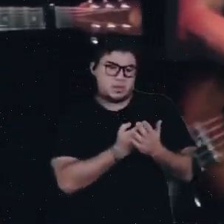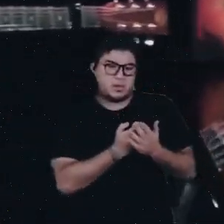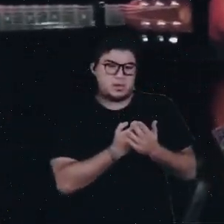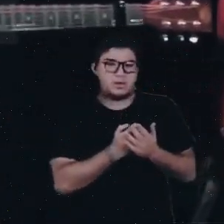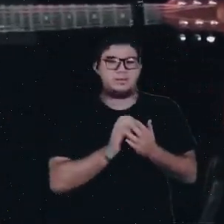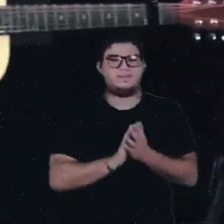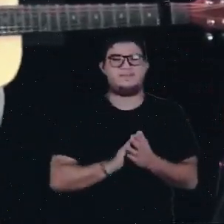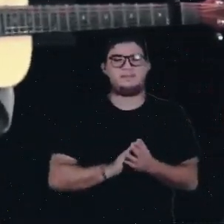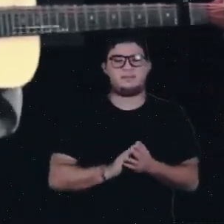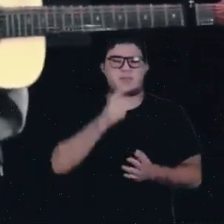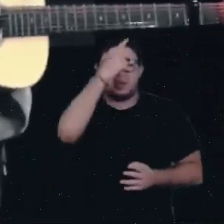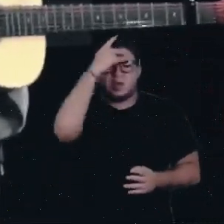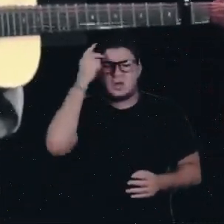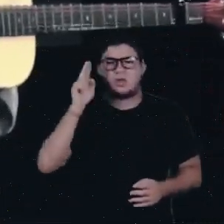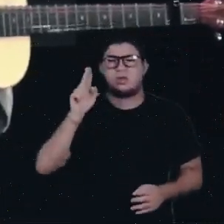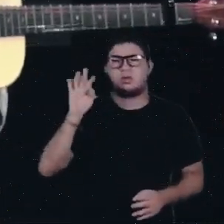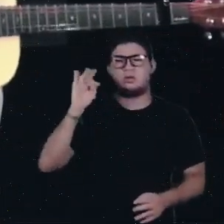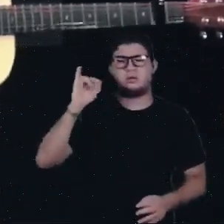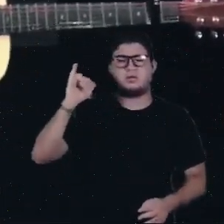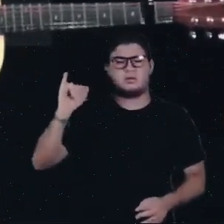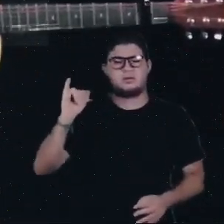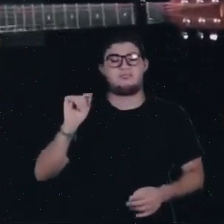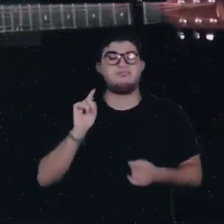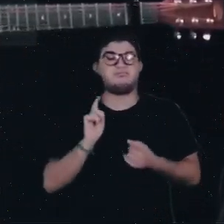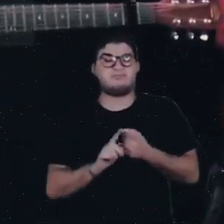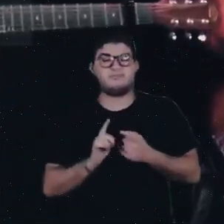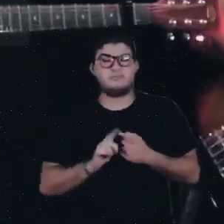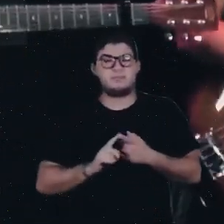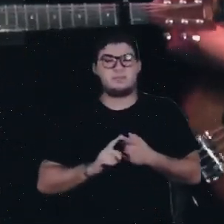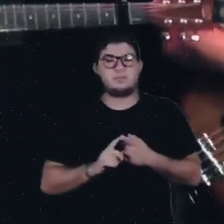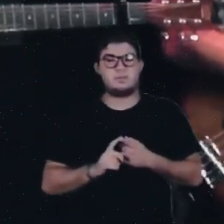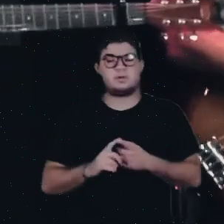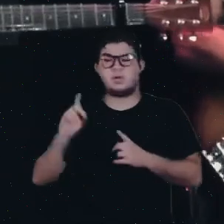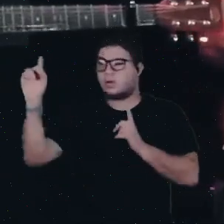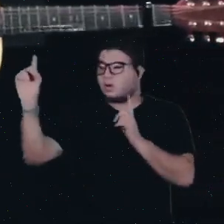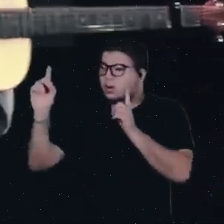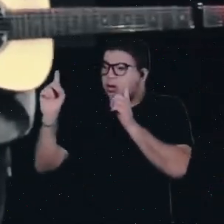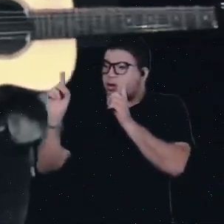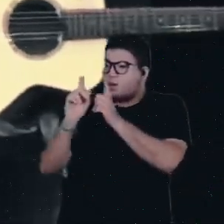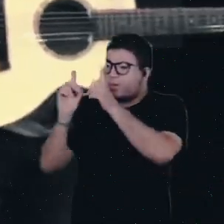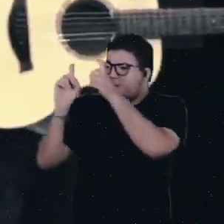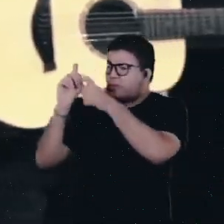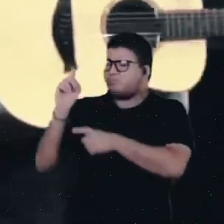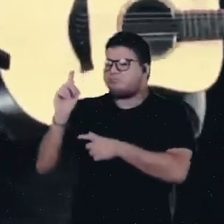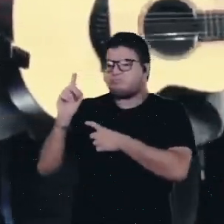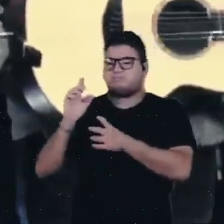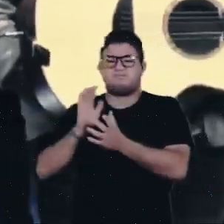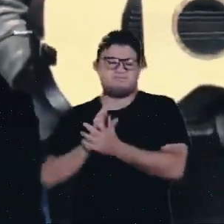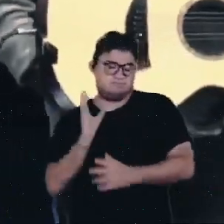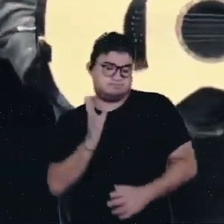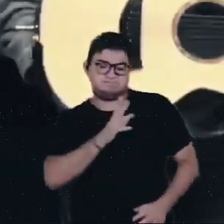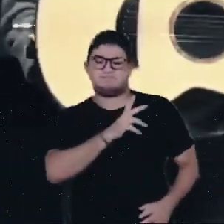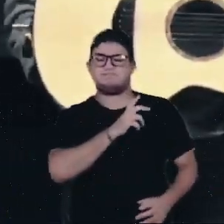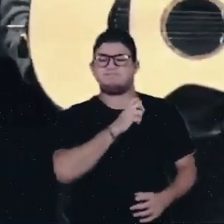UTI e por causa da presença de alguém que o ama ou a ama,